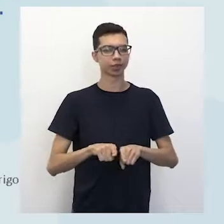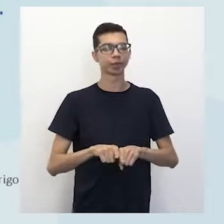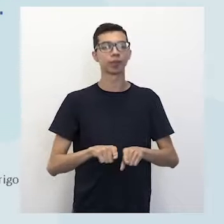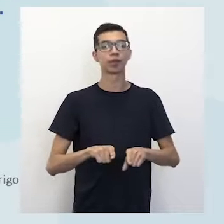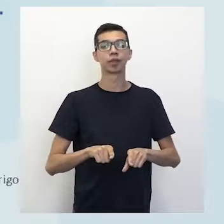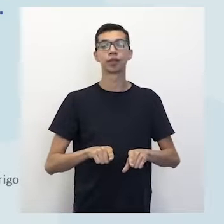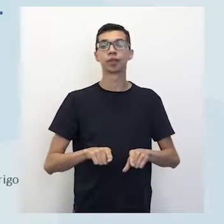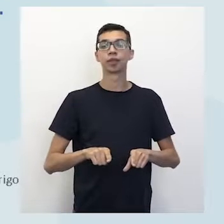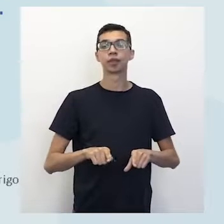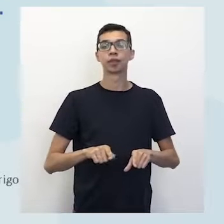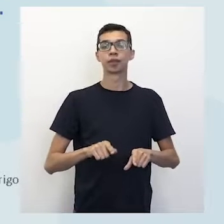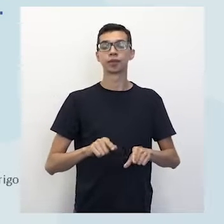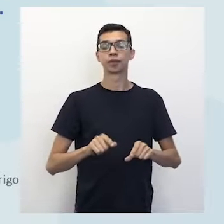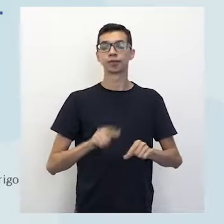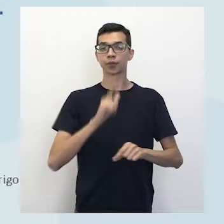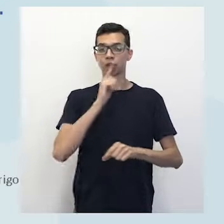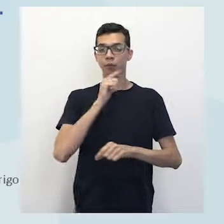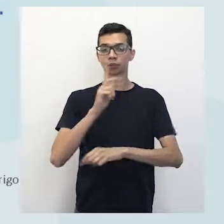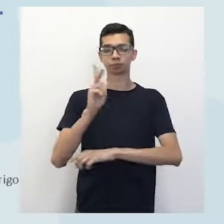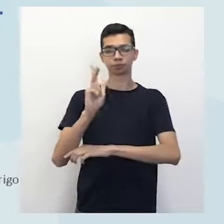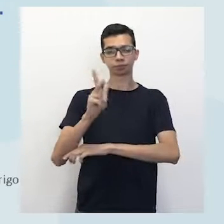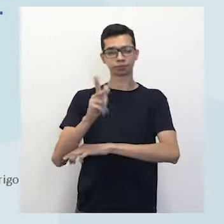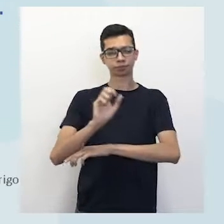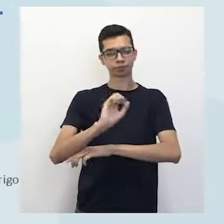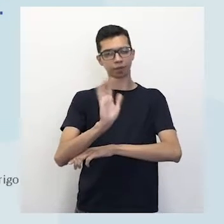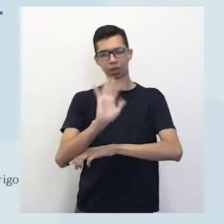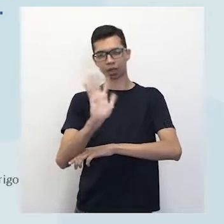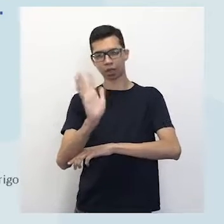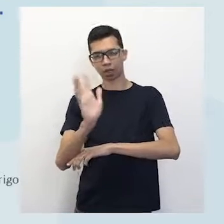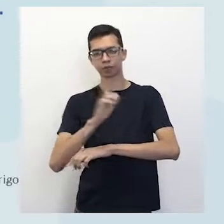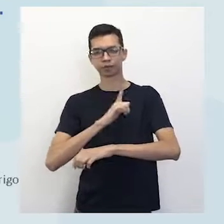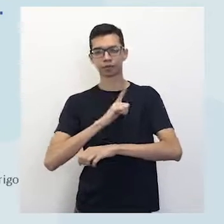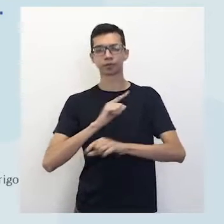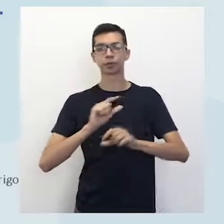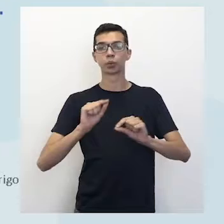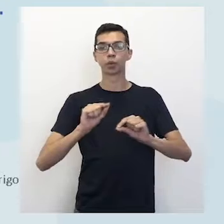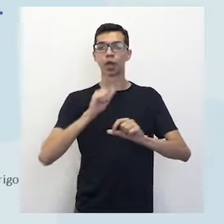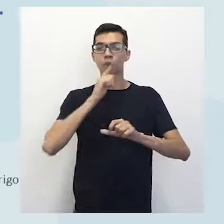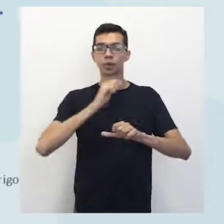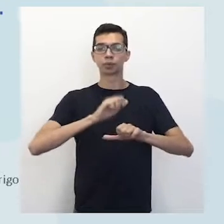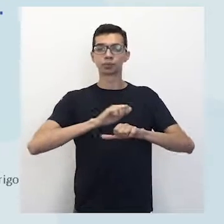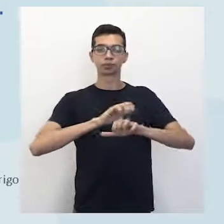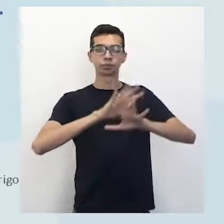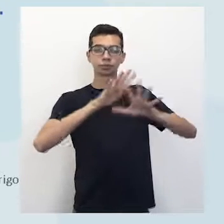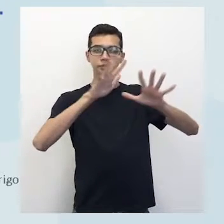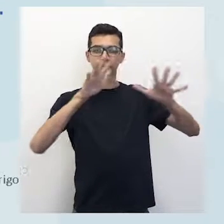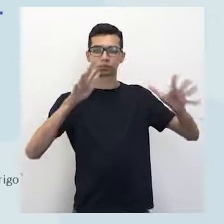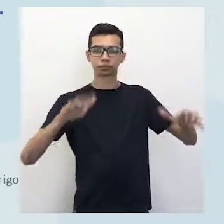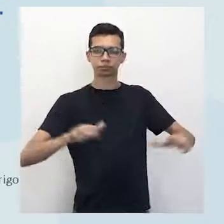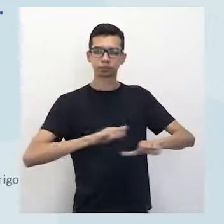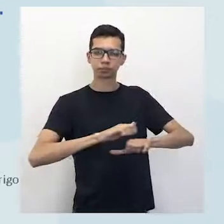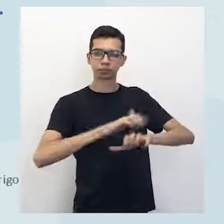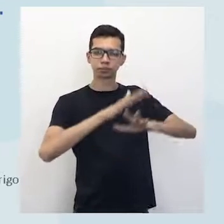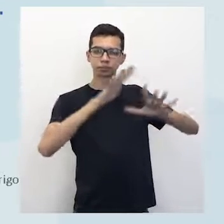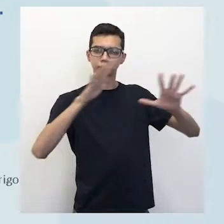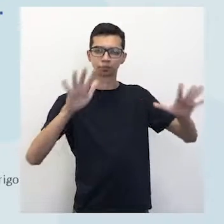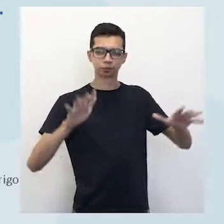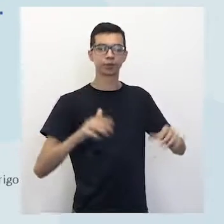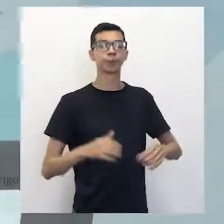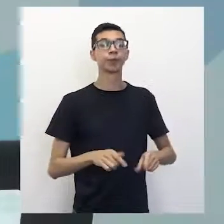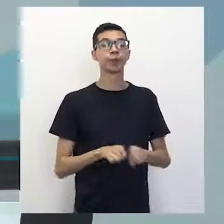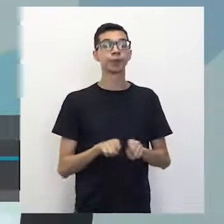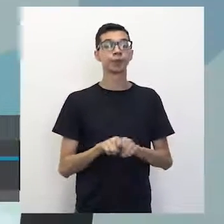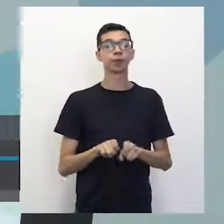dos pântanos e a derrubada de florestas que eu falei com vocês agora há pouquinho, e o sistema trienal, que eu não vou